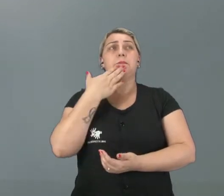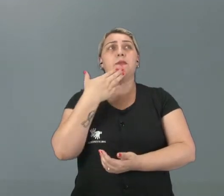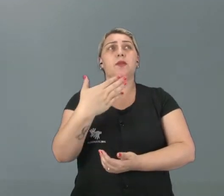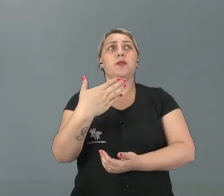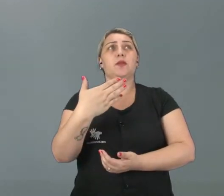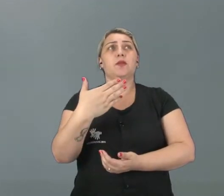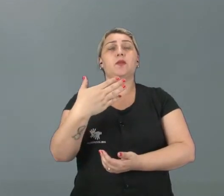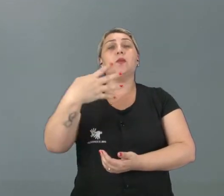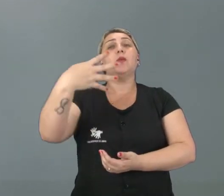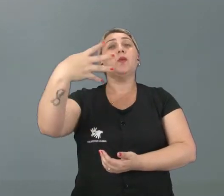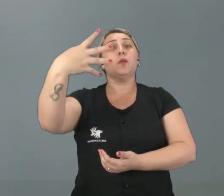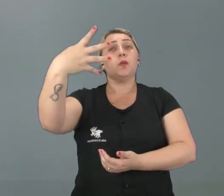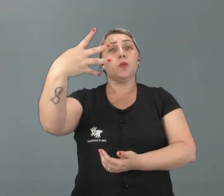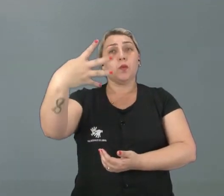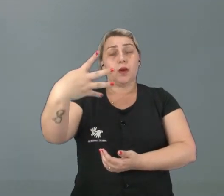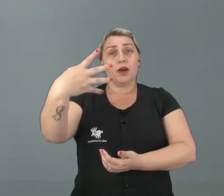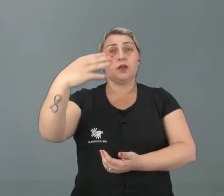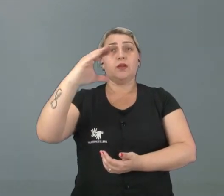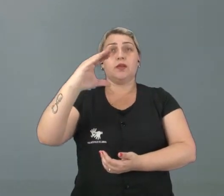pediu?